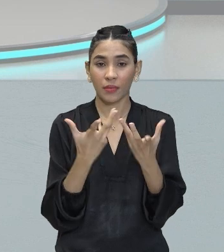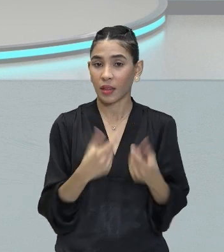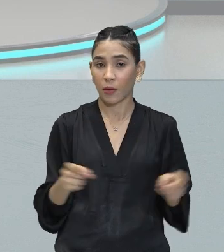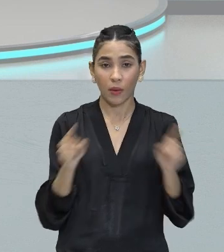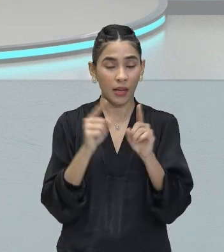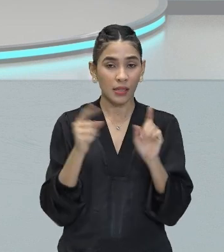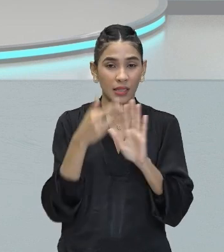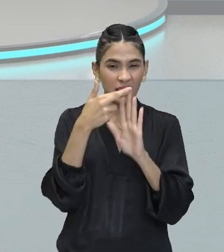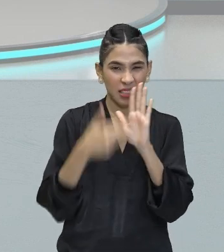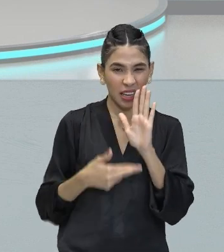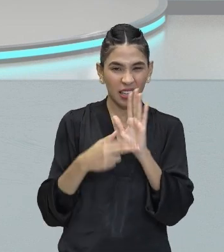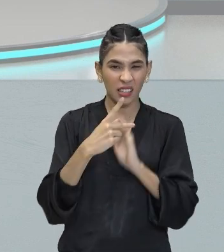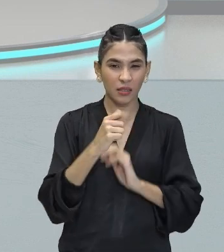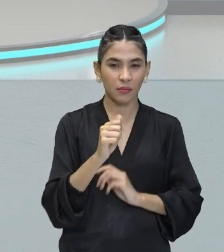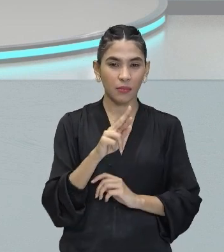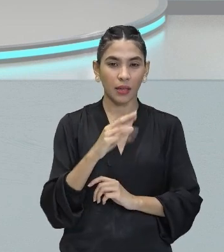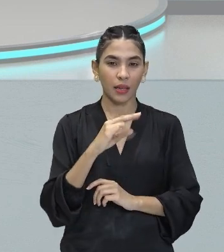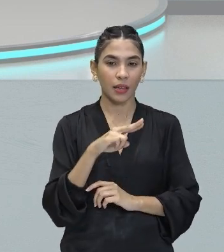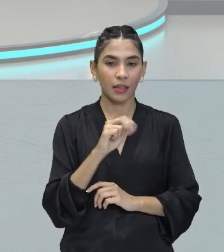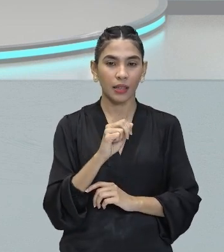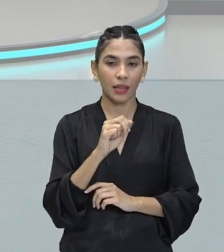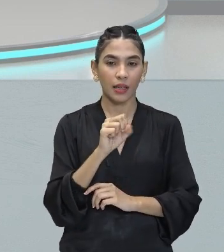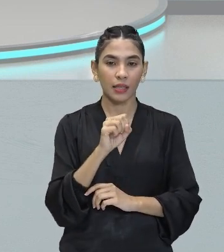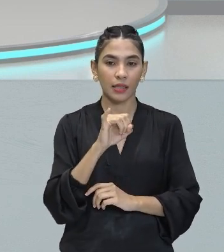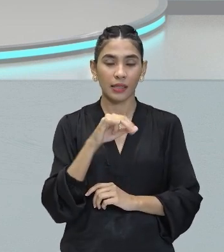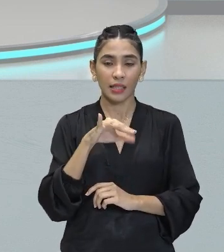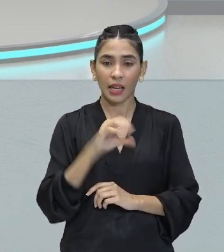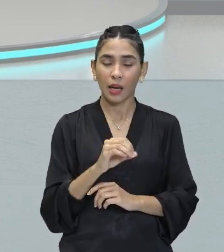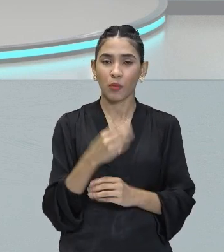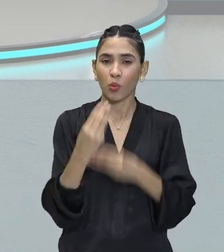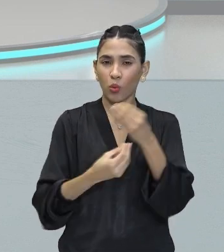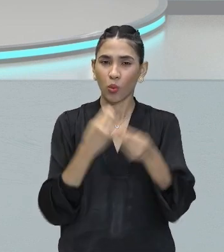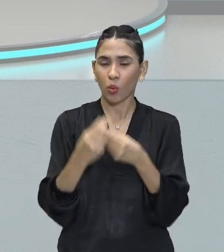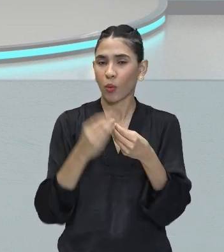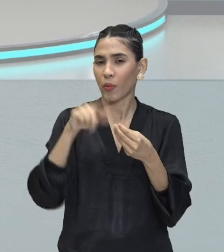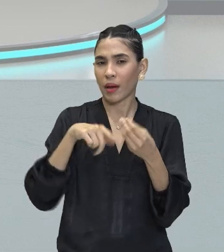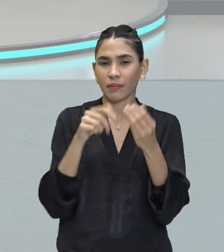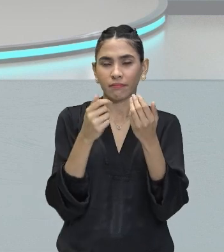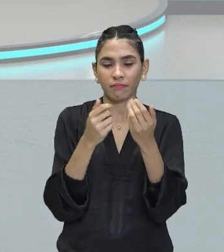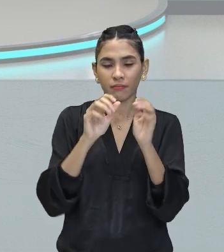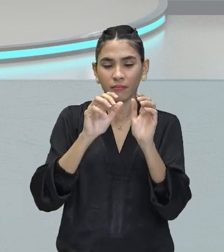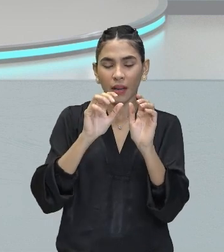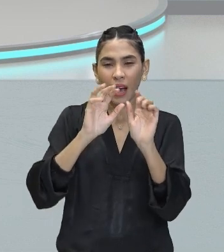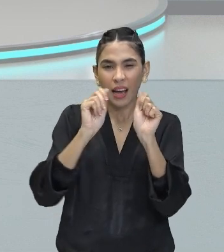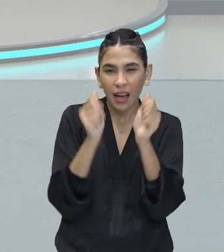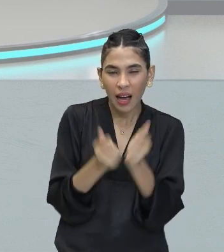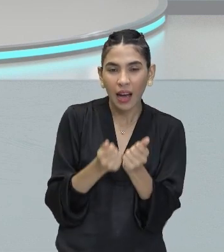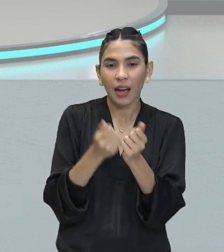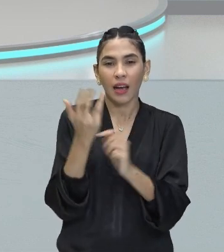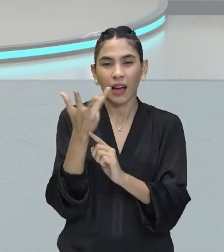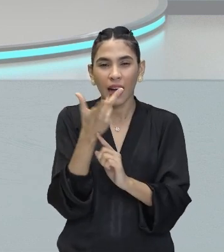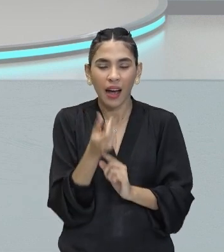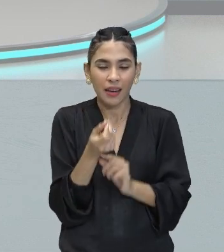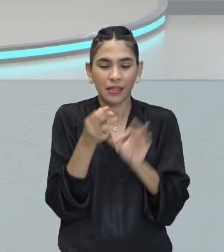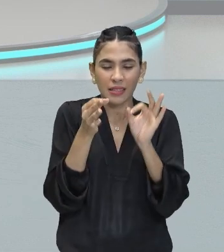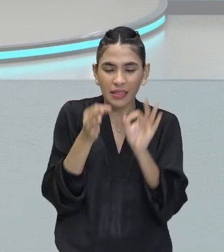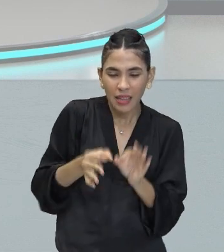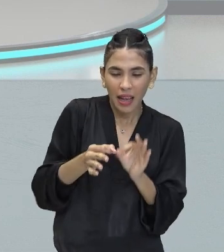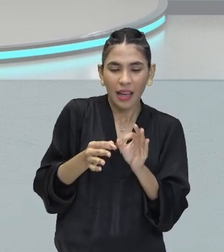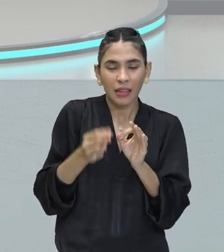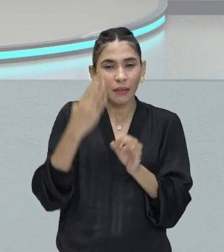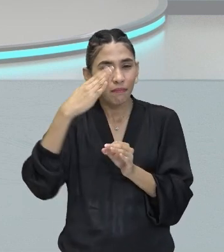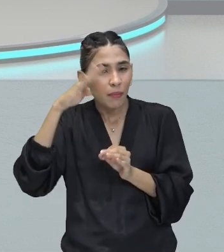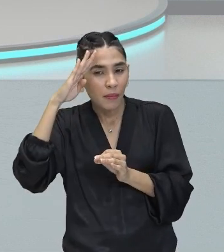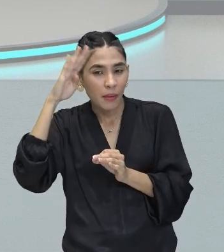ideais parnasianos ali, né, de culto à forma, de arte pela arte, de uma arte muito certinha, muito